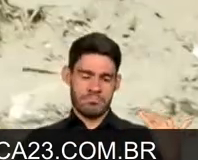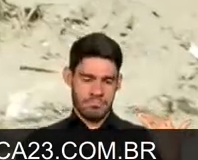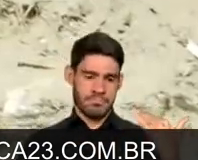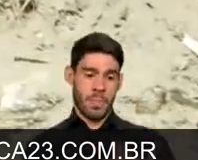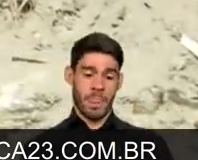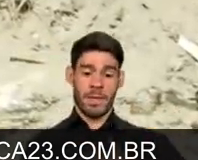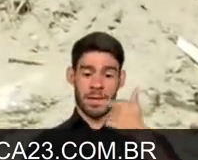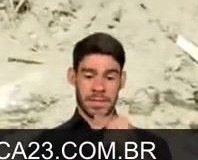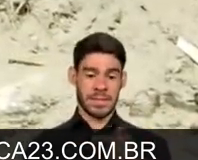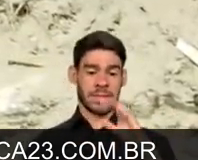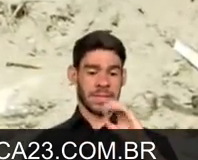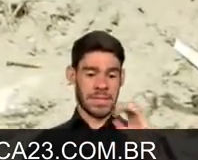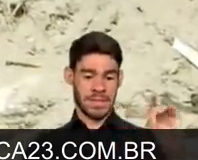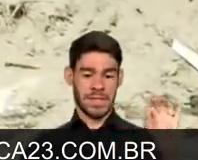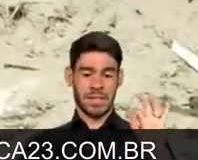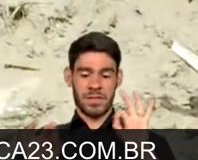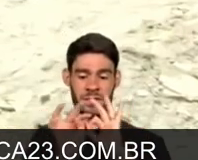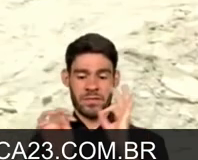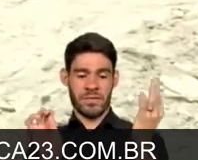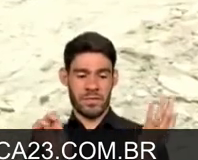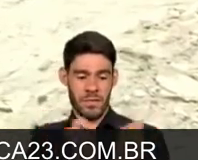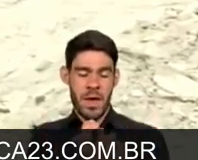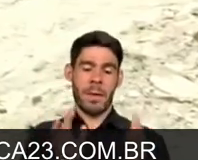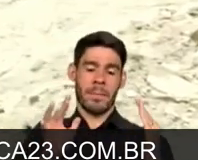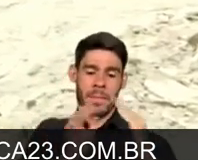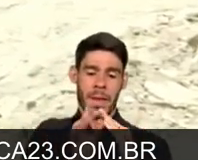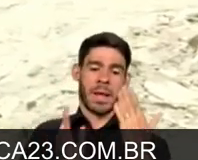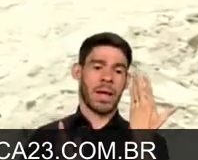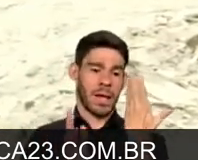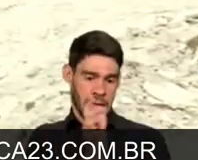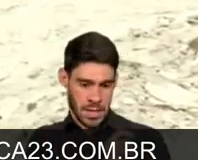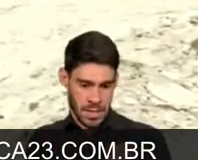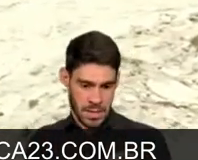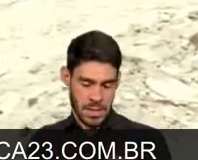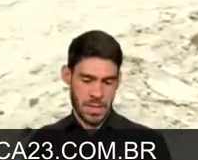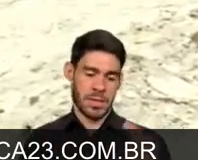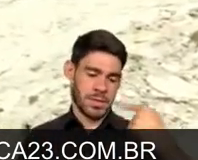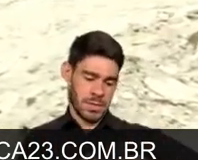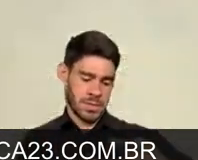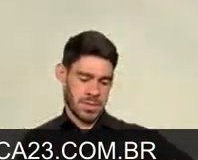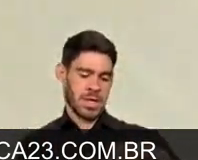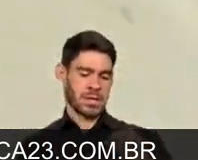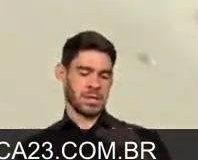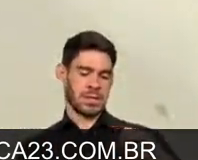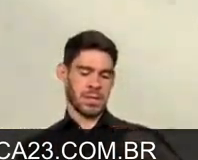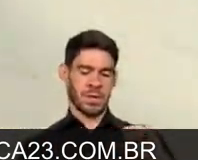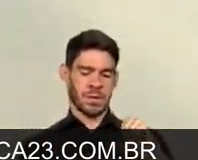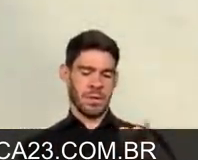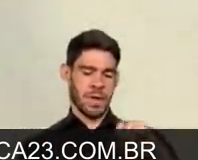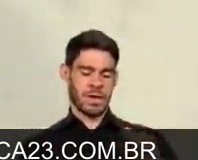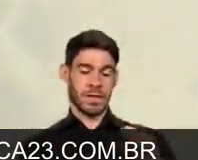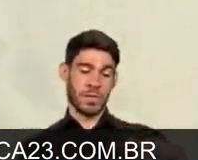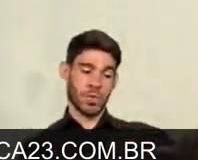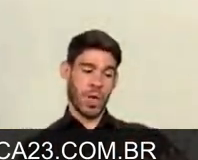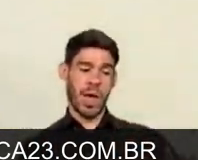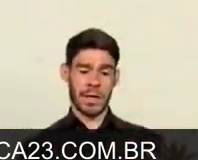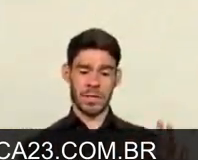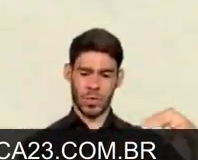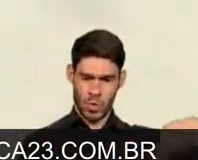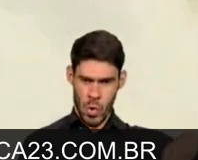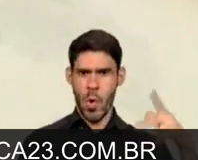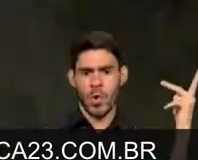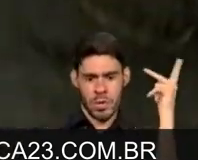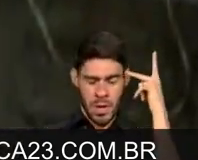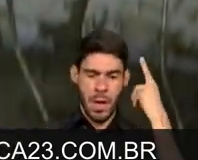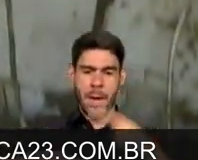de 700 famílias ficaram sem casa em São Sebastião, no litoral norte de São Paulo, por causa